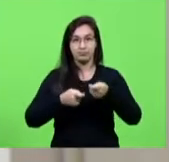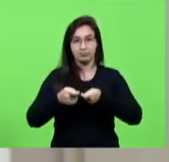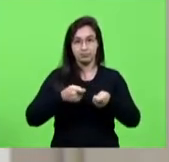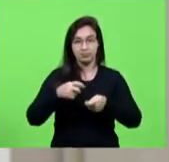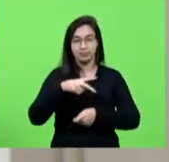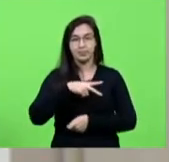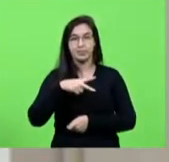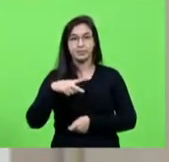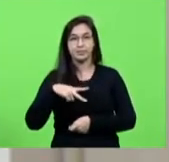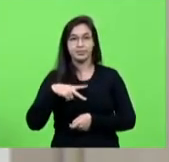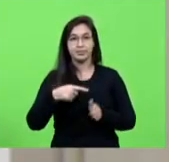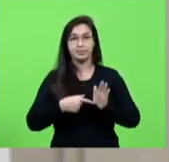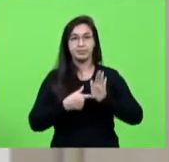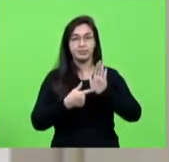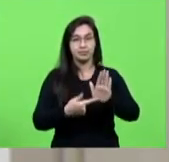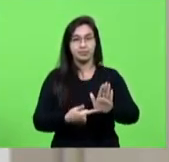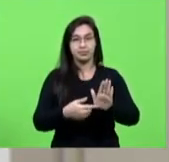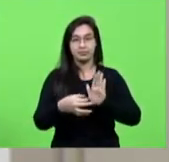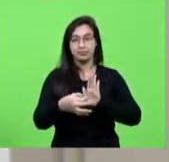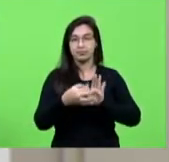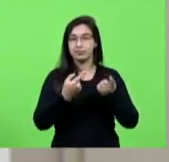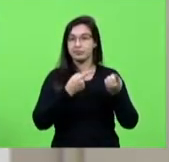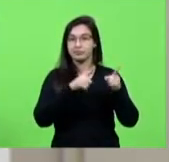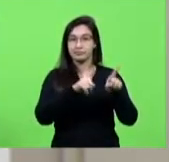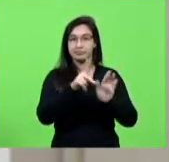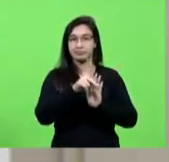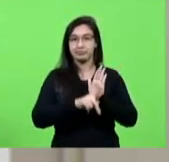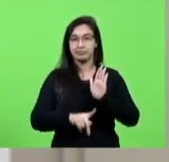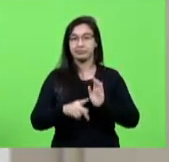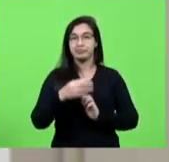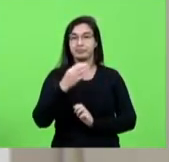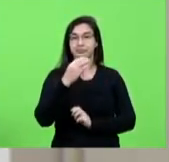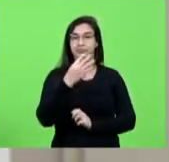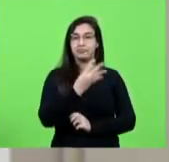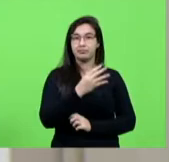Público apresentaram pareceres contrário ao projeto número